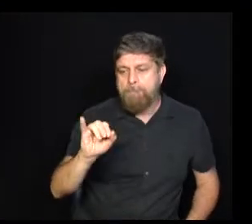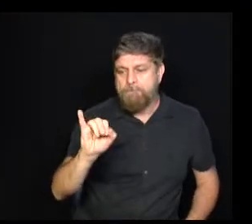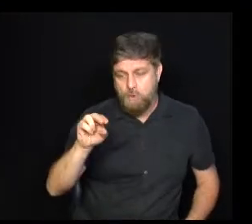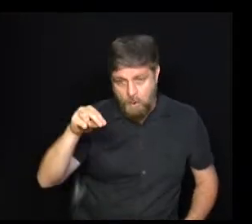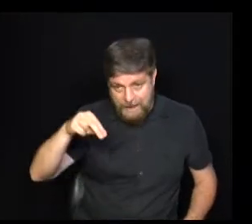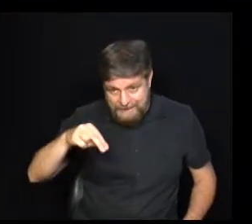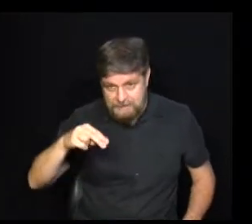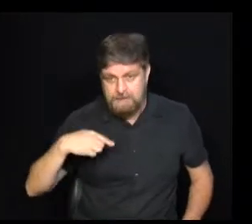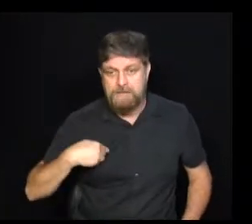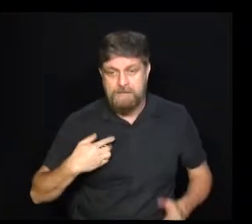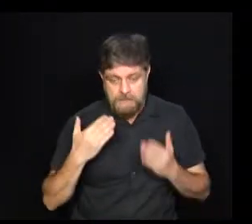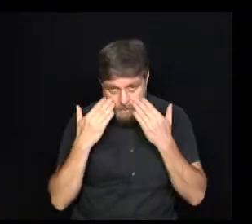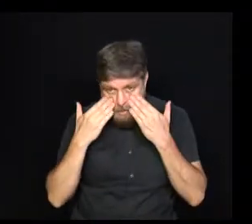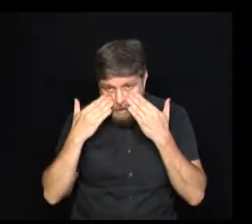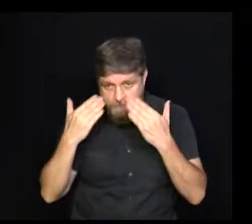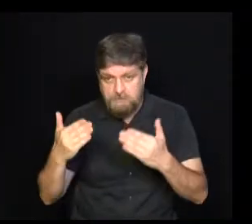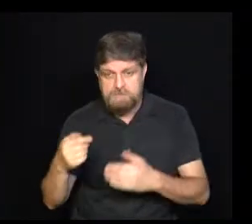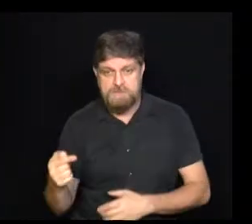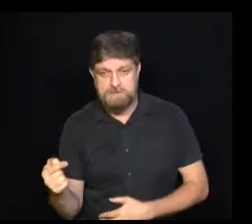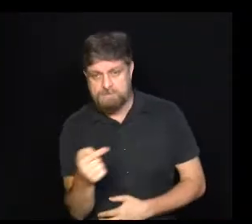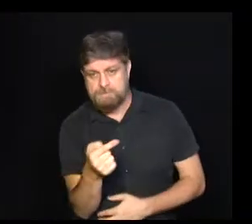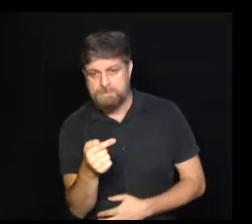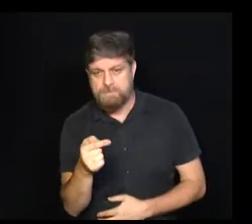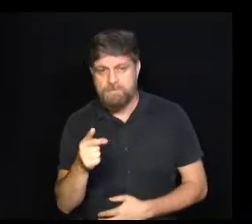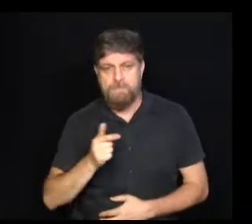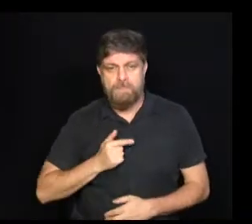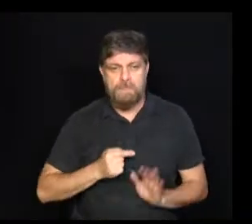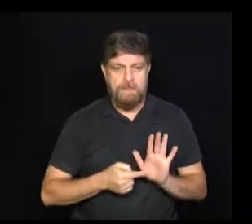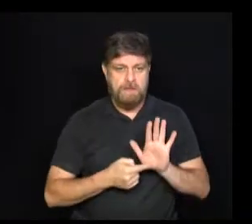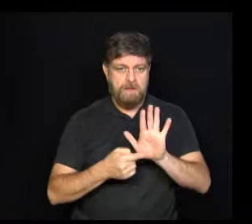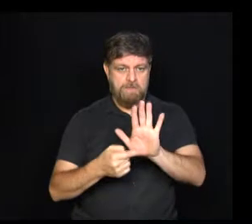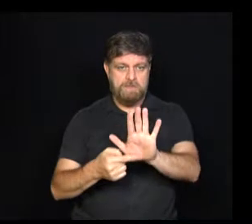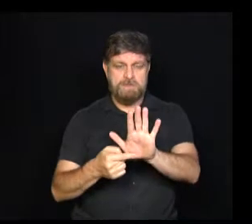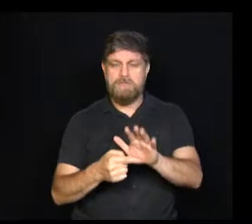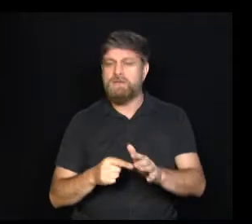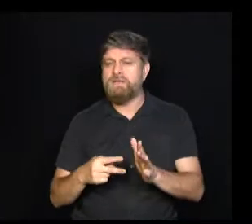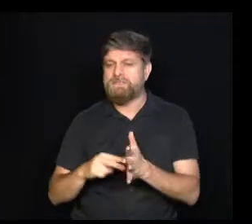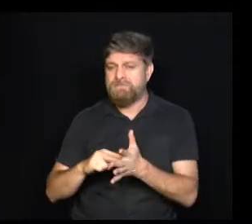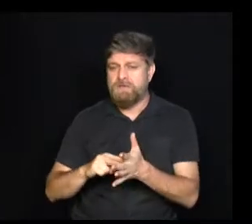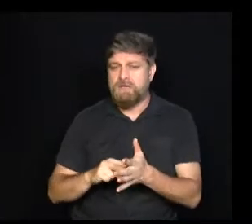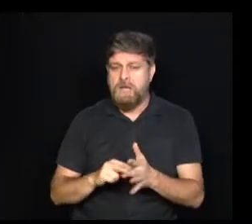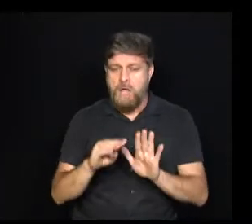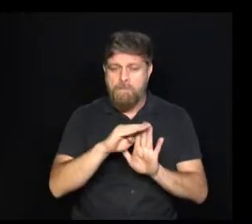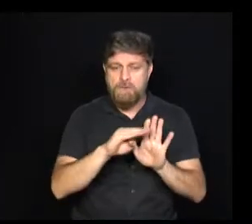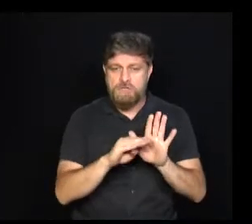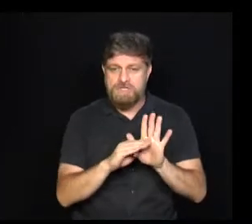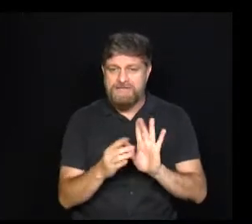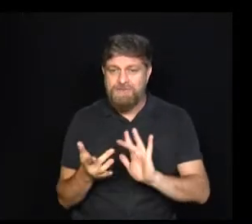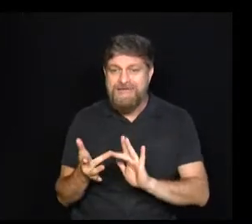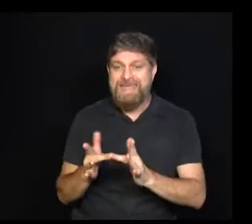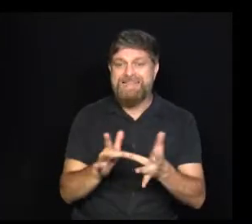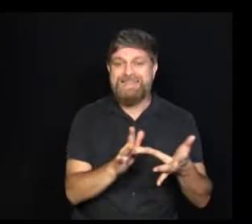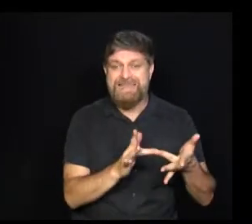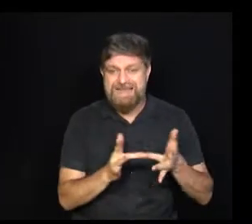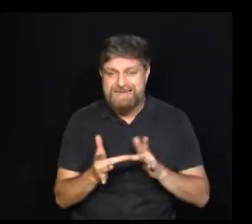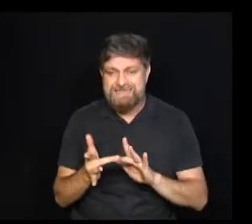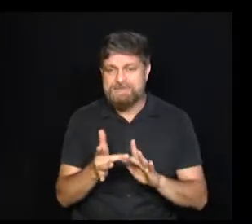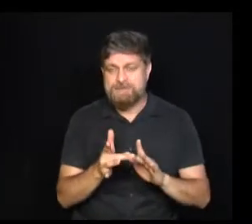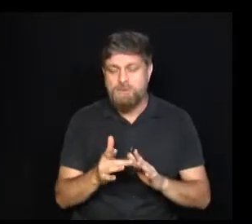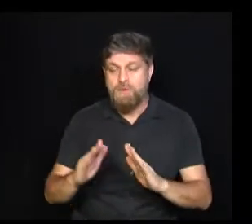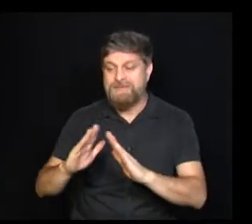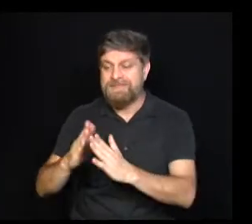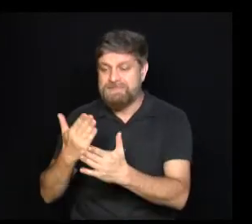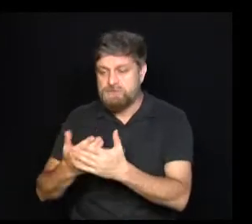pelo vereador Major Jaime, e apresentei o PROIN, que é o projeto Integração, que trabalha nas